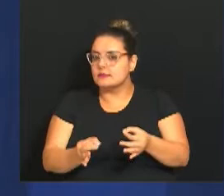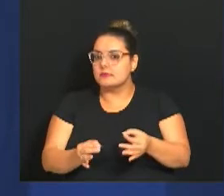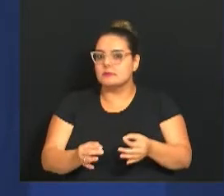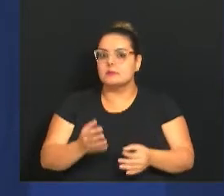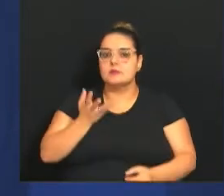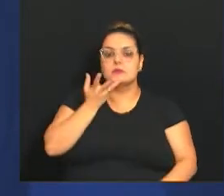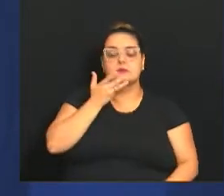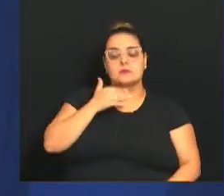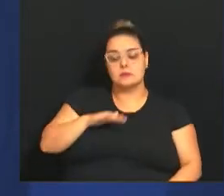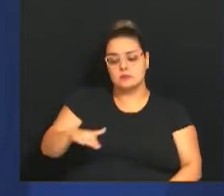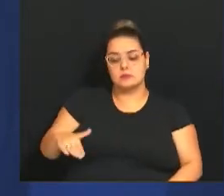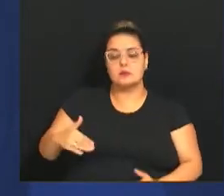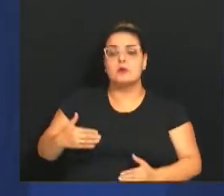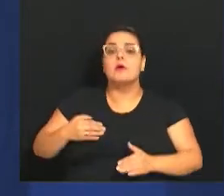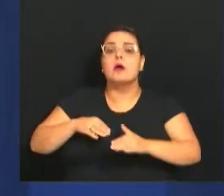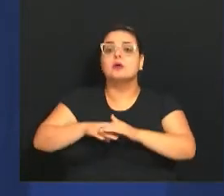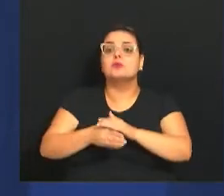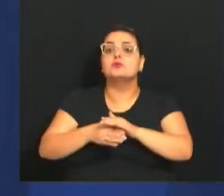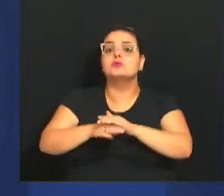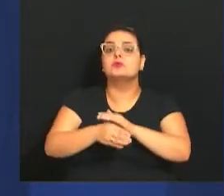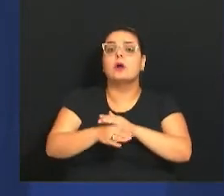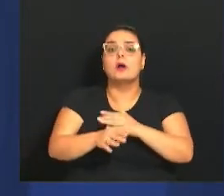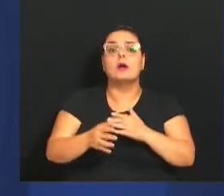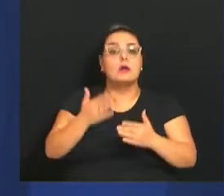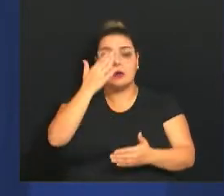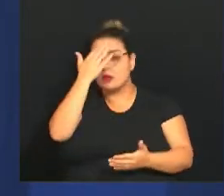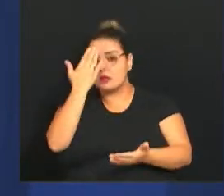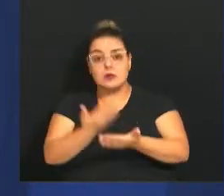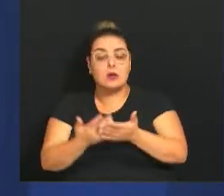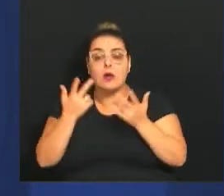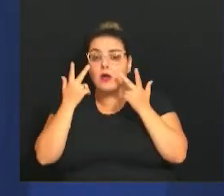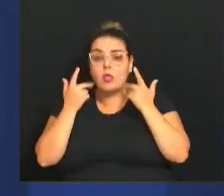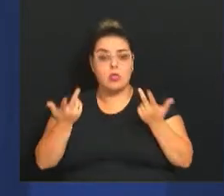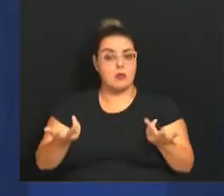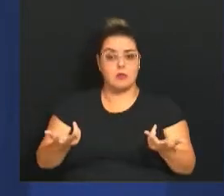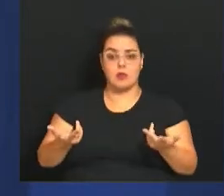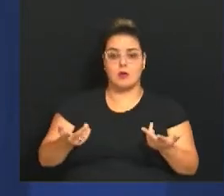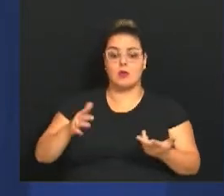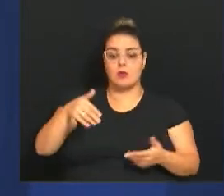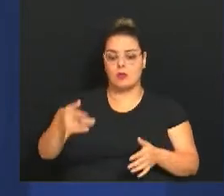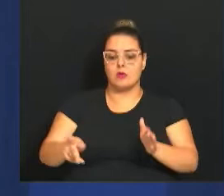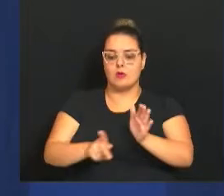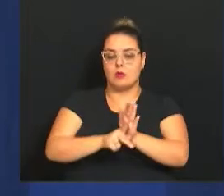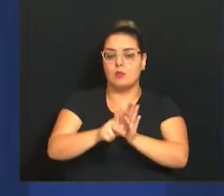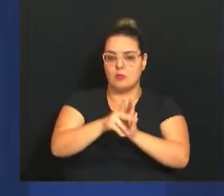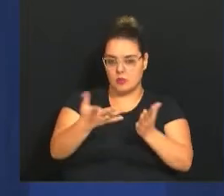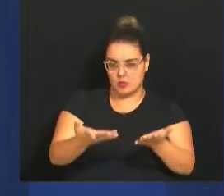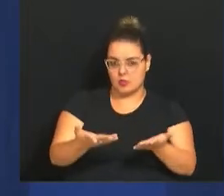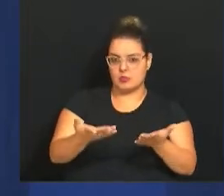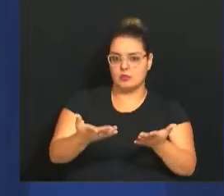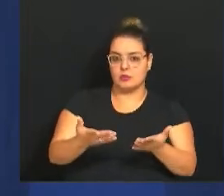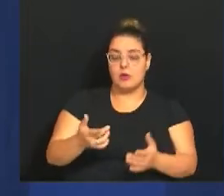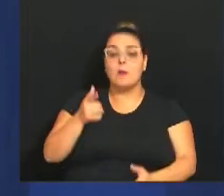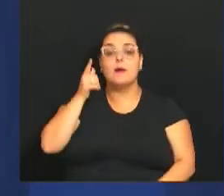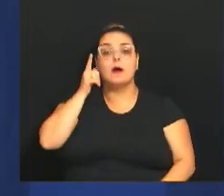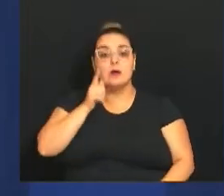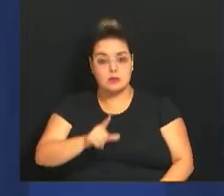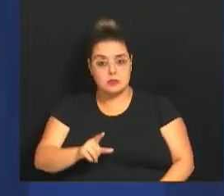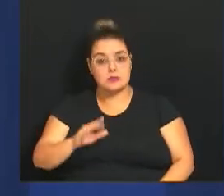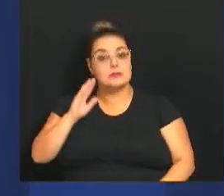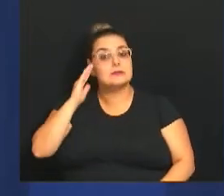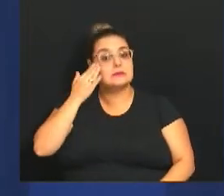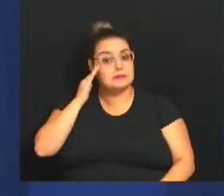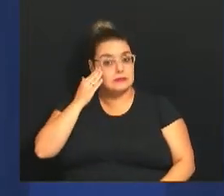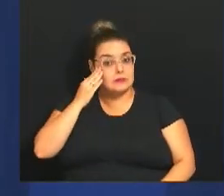infância e a gente vai acreditando que aquilo é uma coisa normal. Então, quando a gente coloca um projeto como esse, é para que a gente já consiga identificar esse ciclo